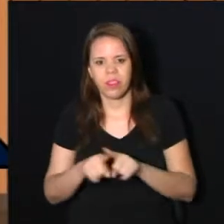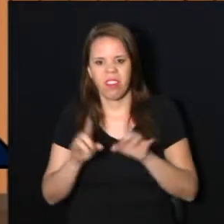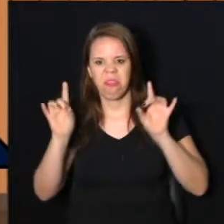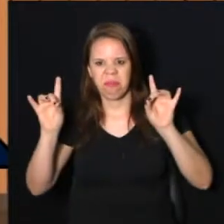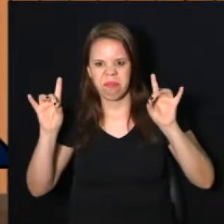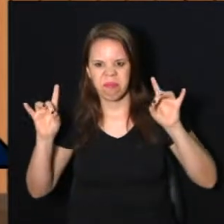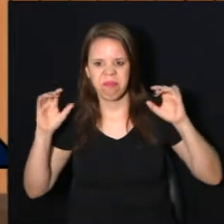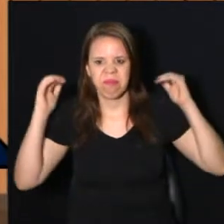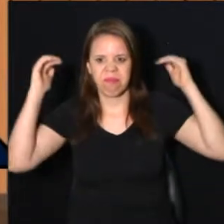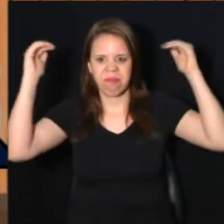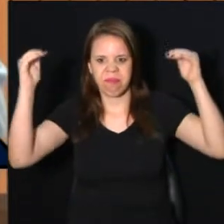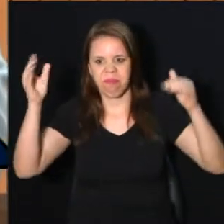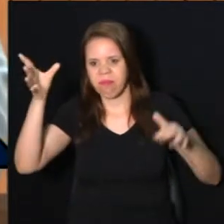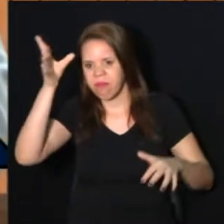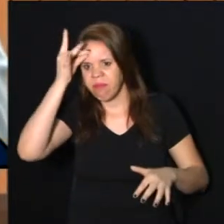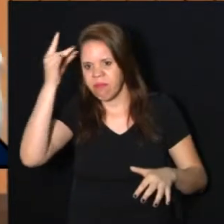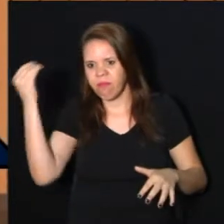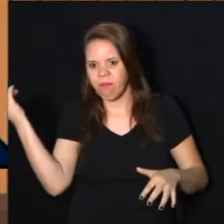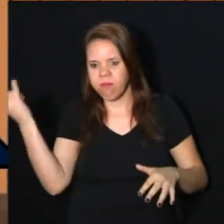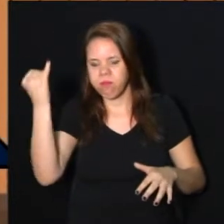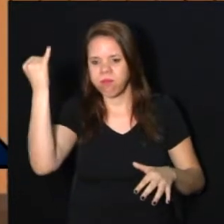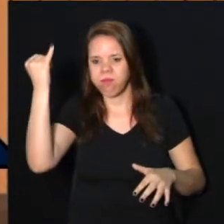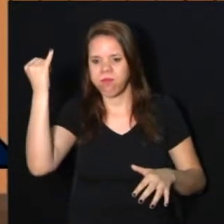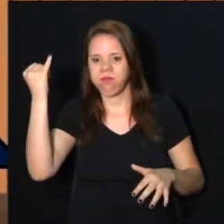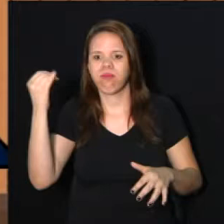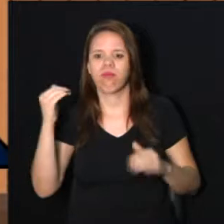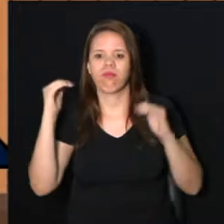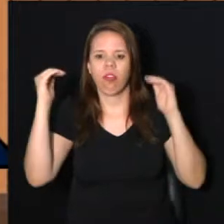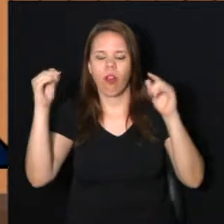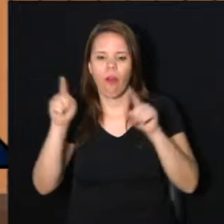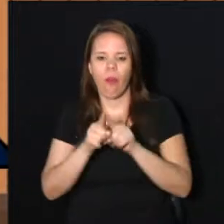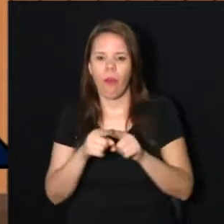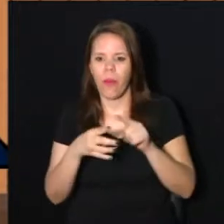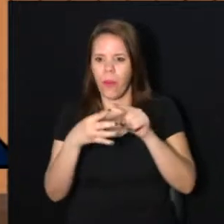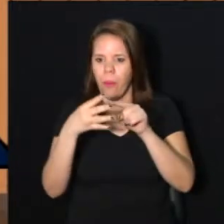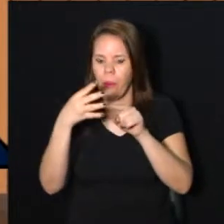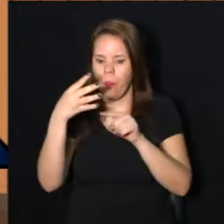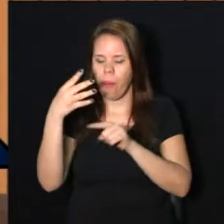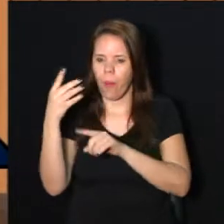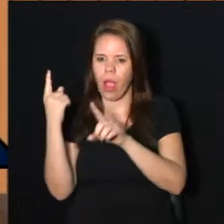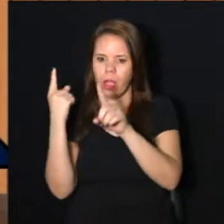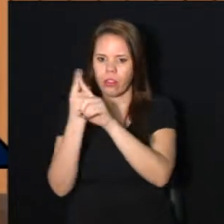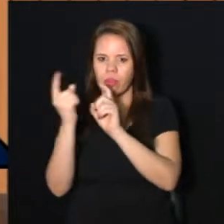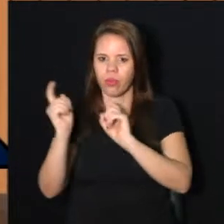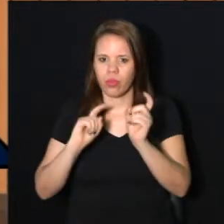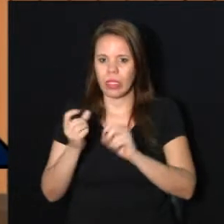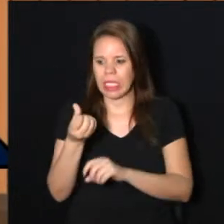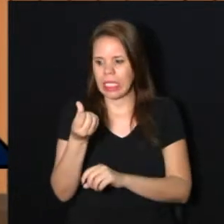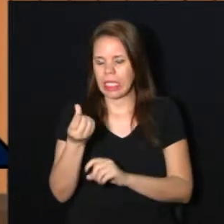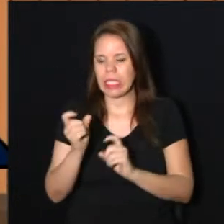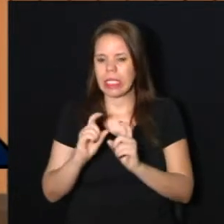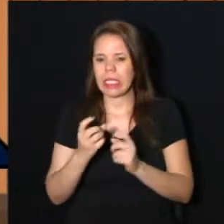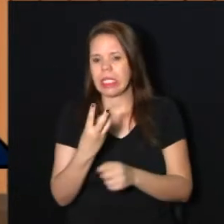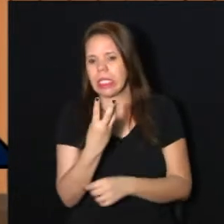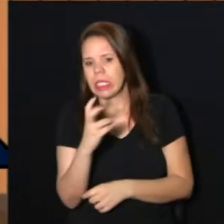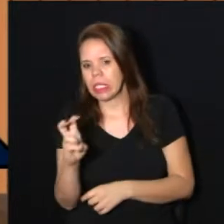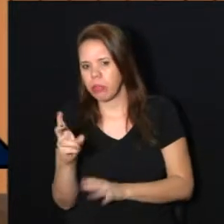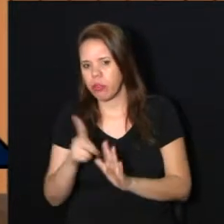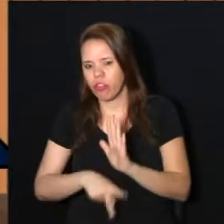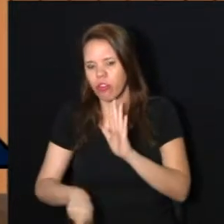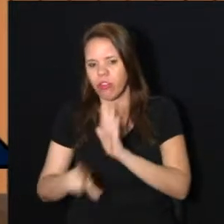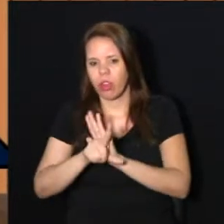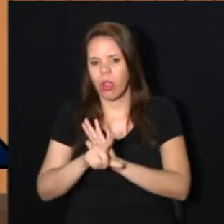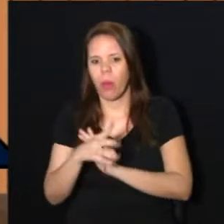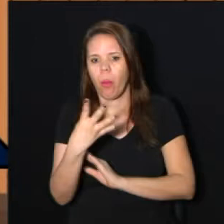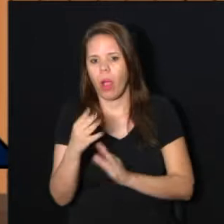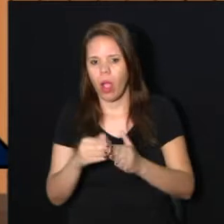de aprendizado foi grande. Foram 4 encontros de formação, 6 reuniões, 35 projetos de lei,